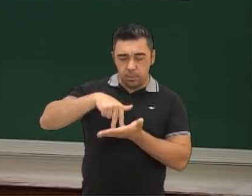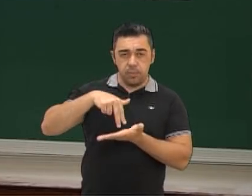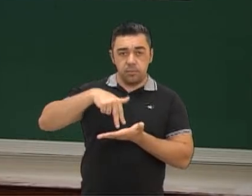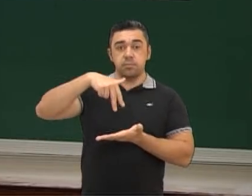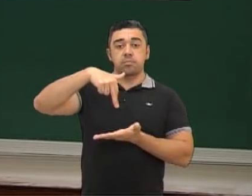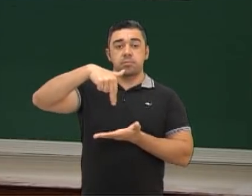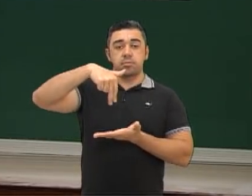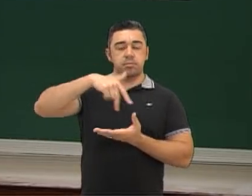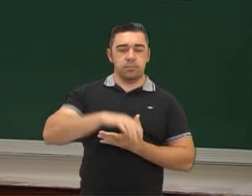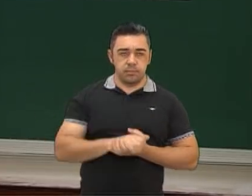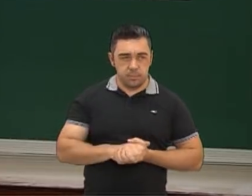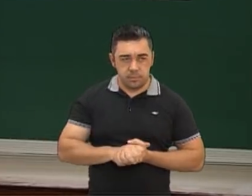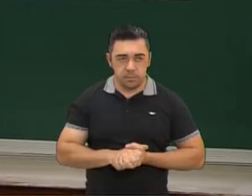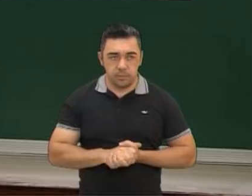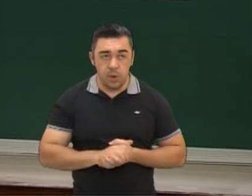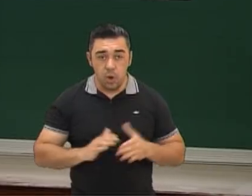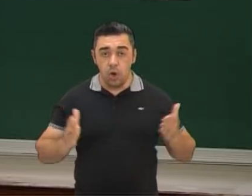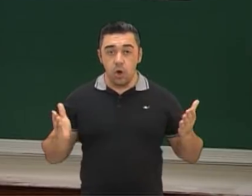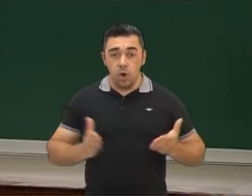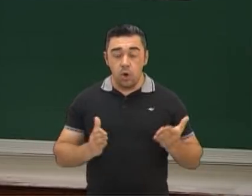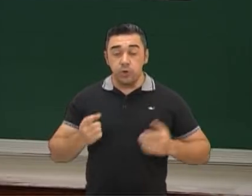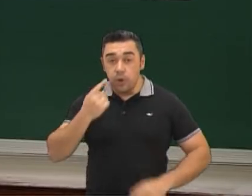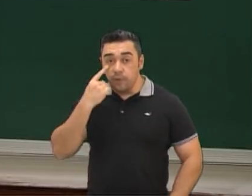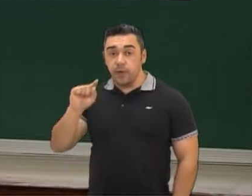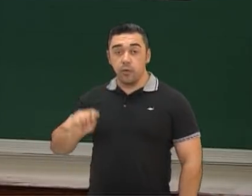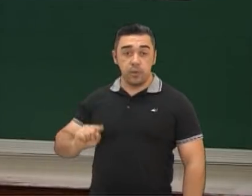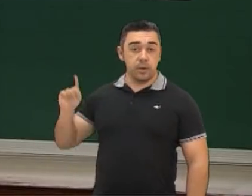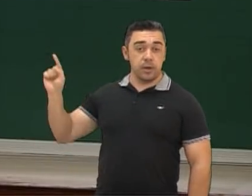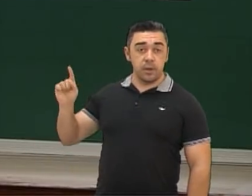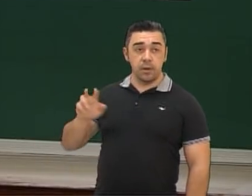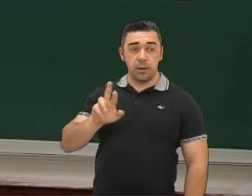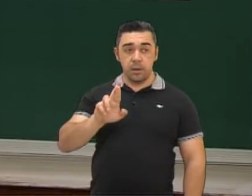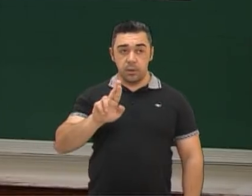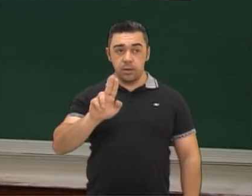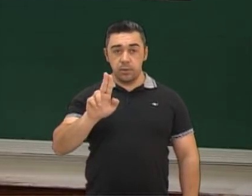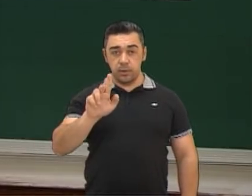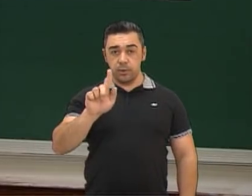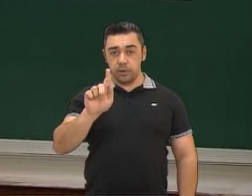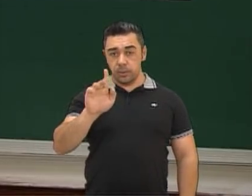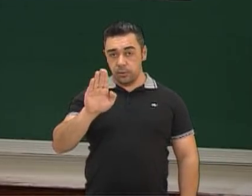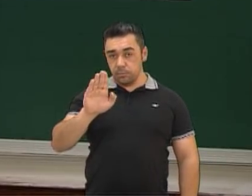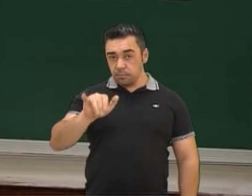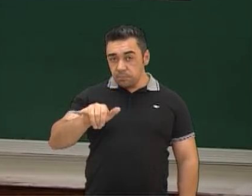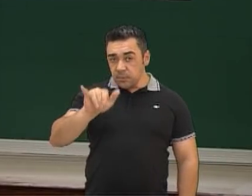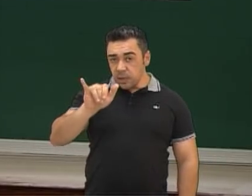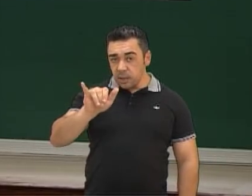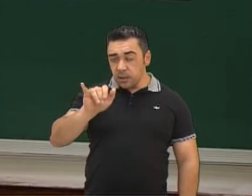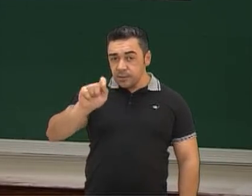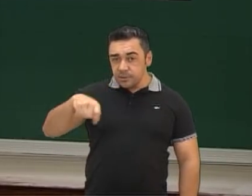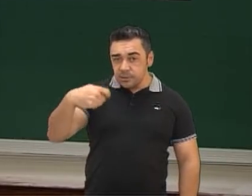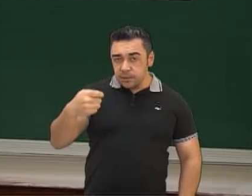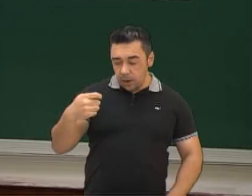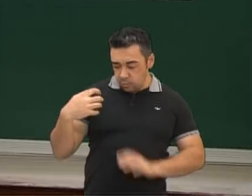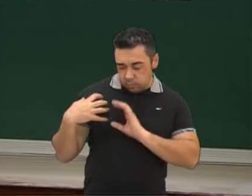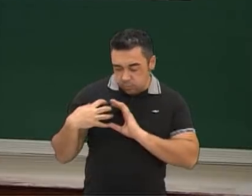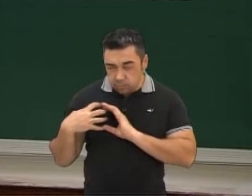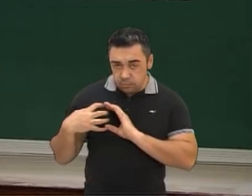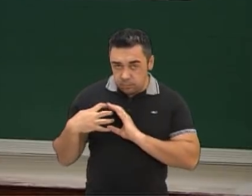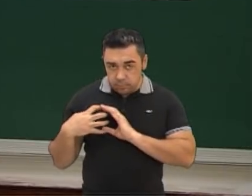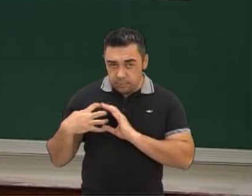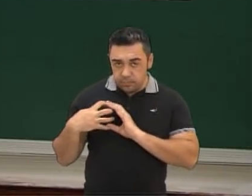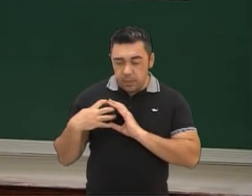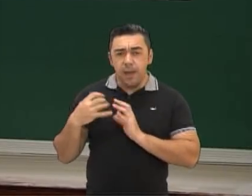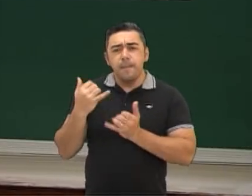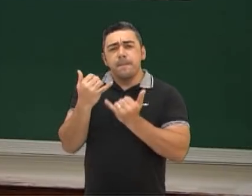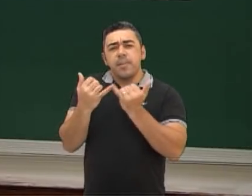tá? Hoje a gente vai tratar do rugby. O rugby, nós podemos dizer que ele é meio